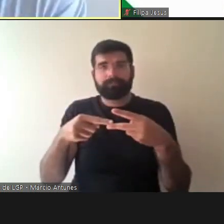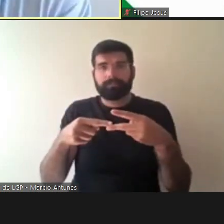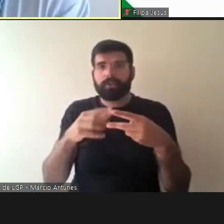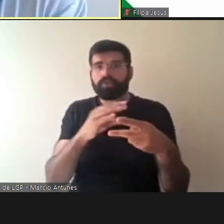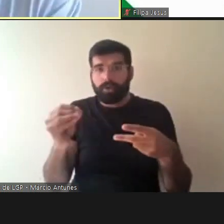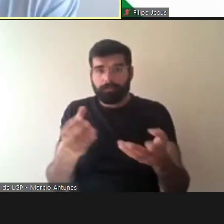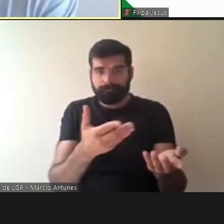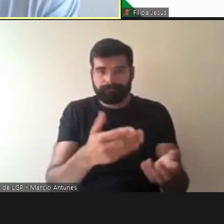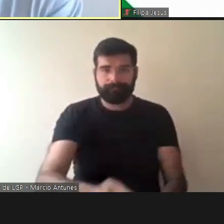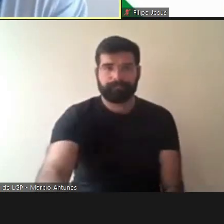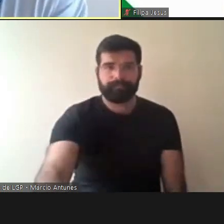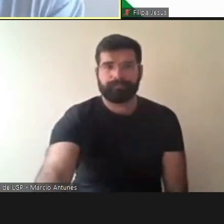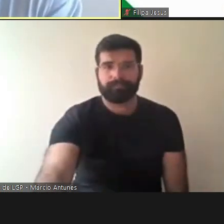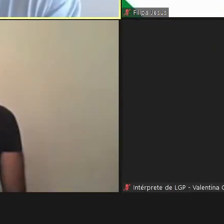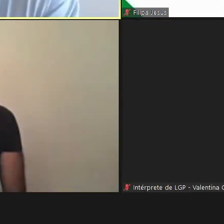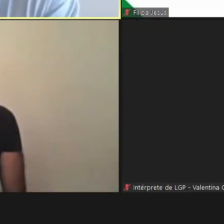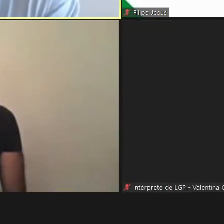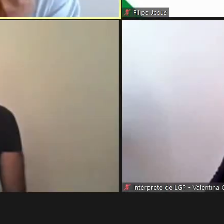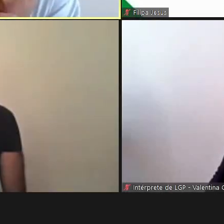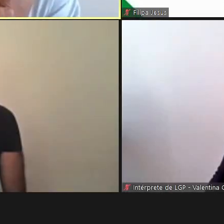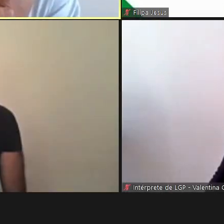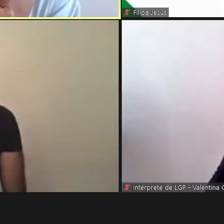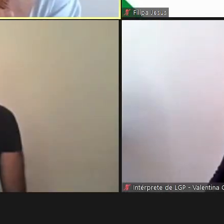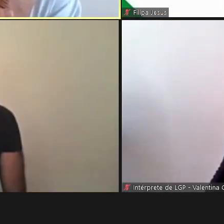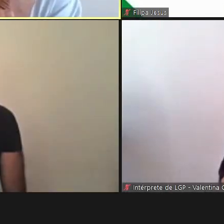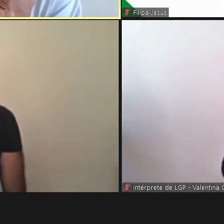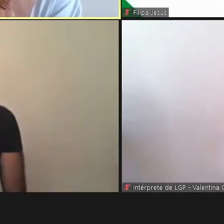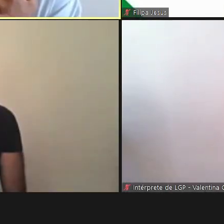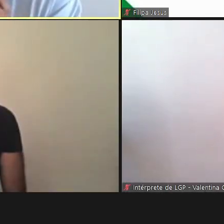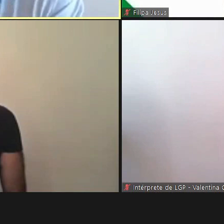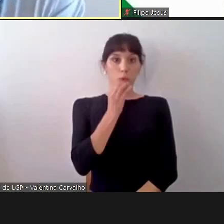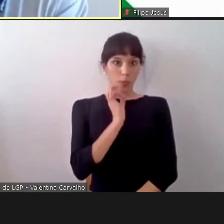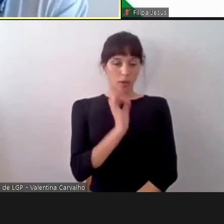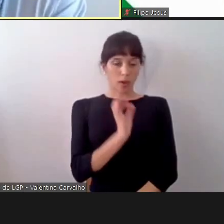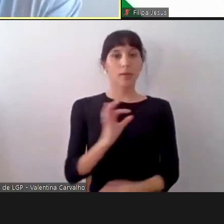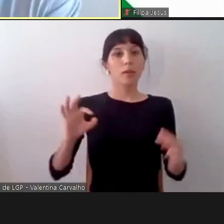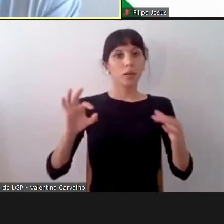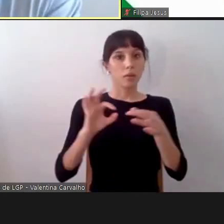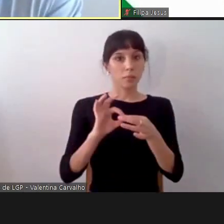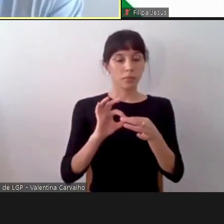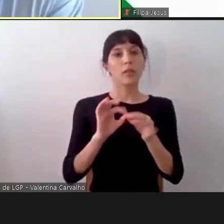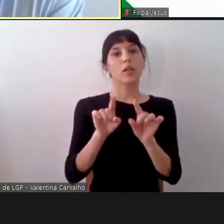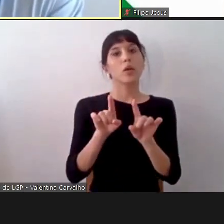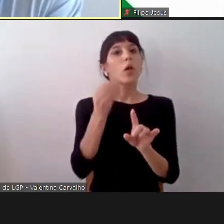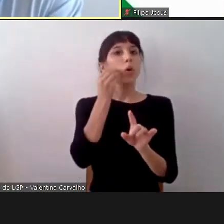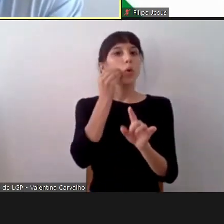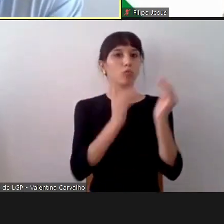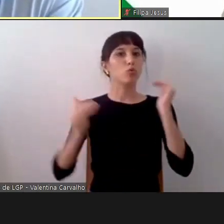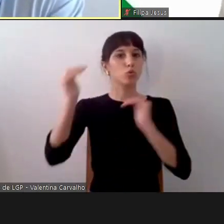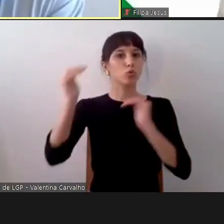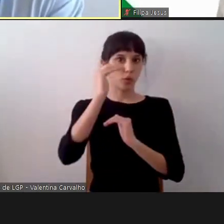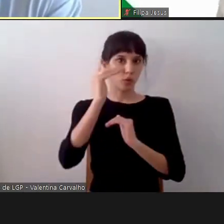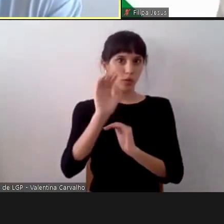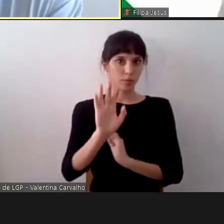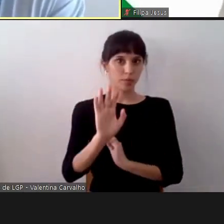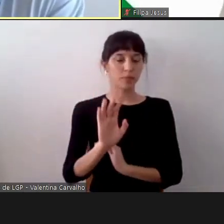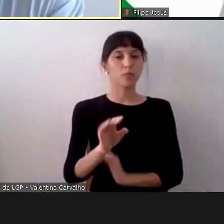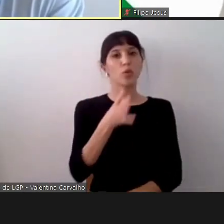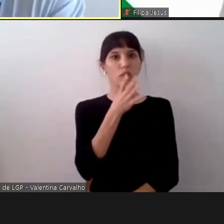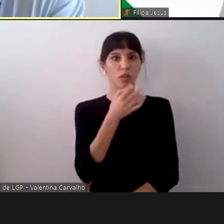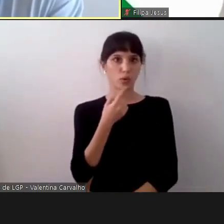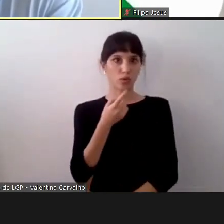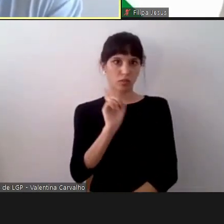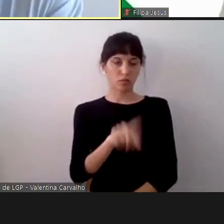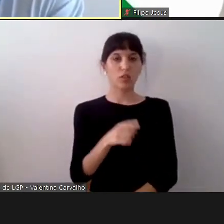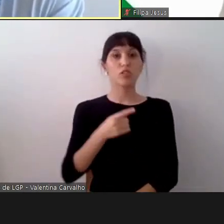Muito bem, em relação à questão da habilitação superior, eu repito, nós temos um